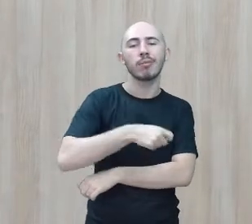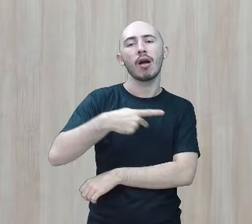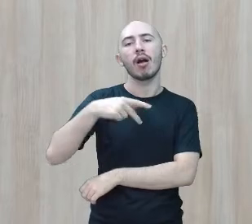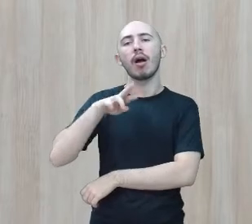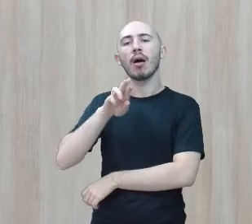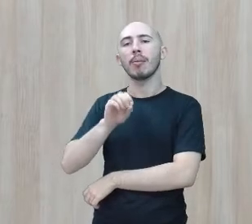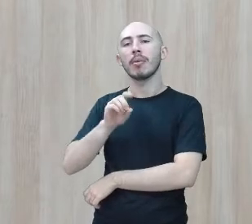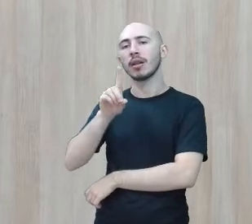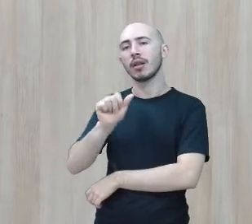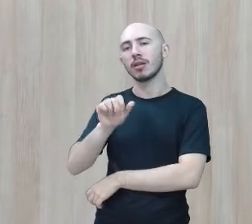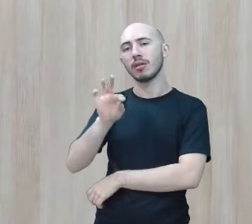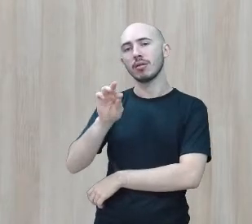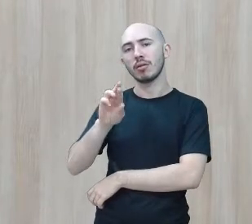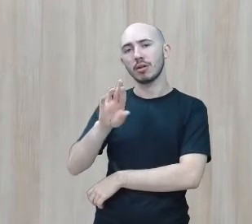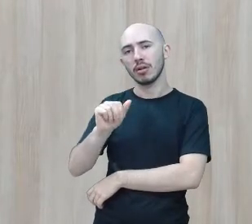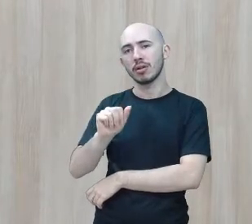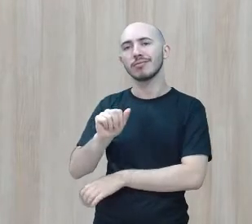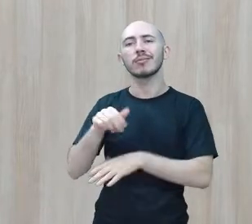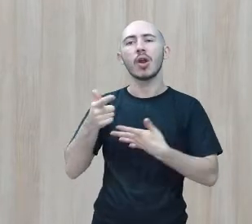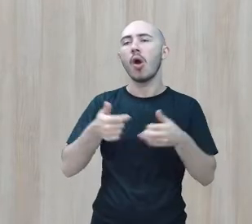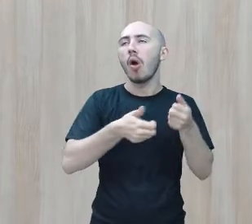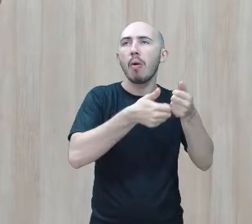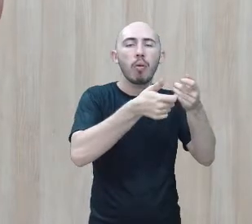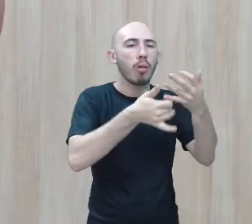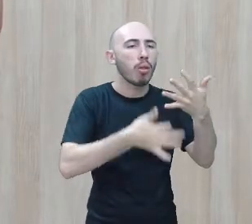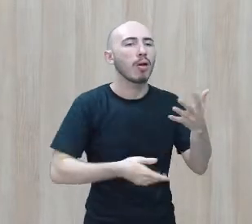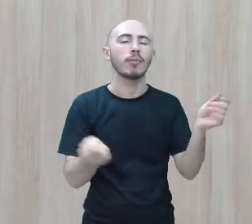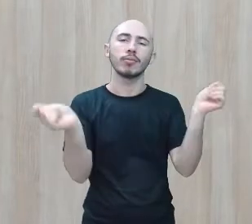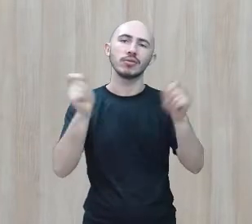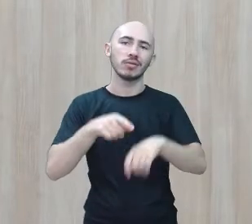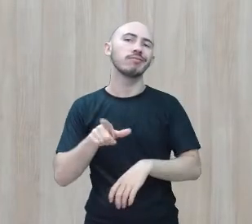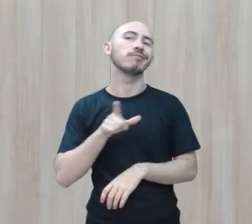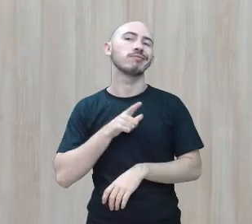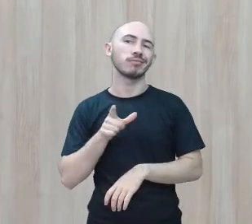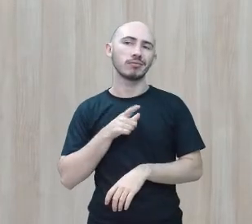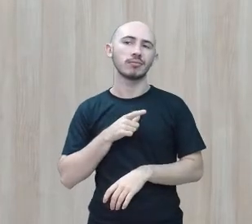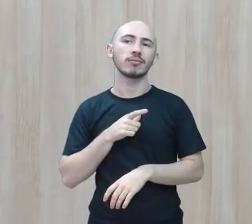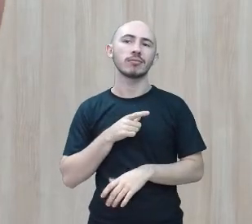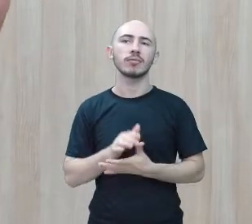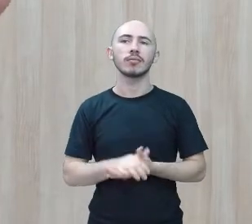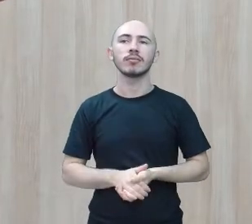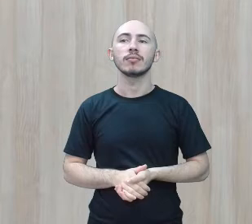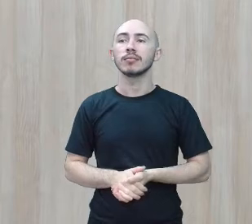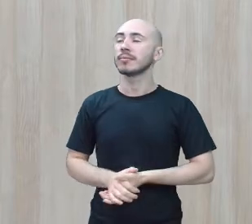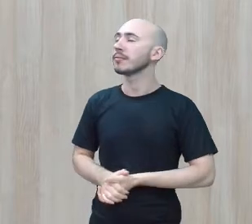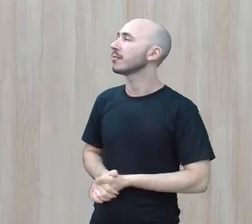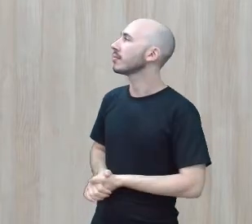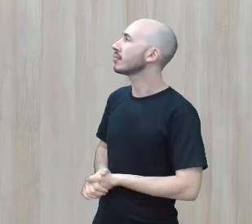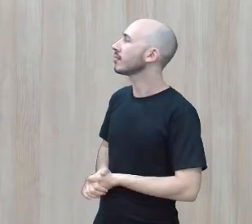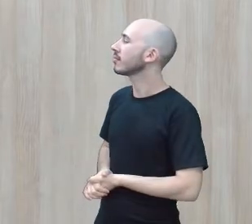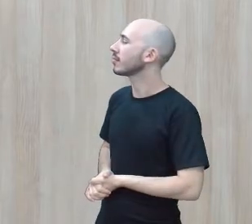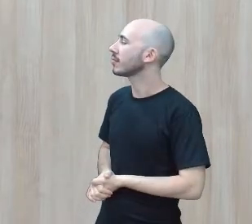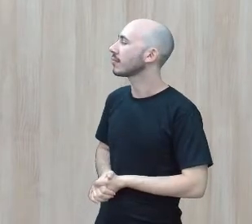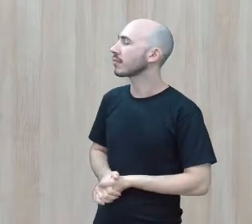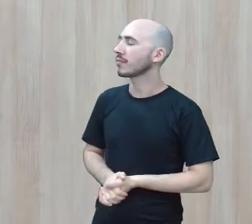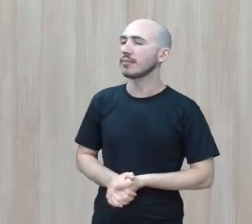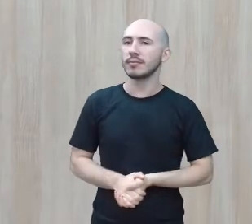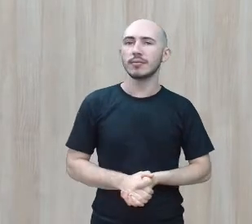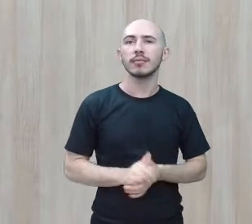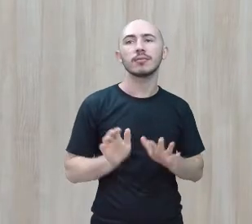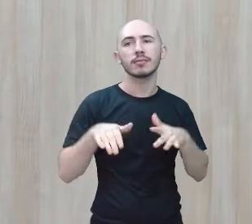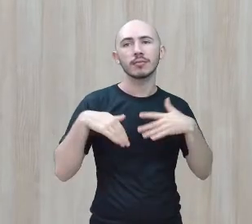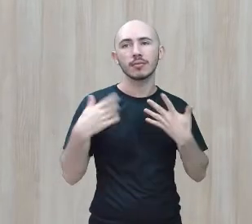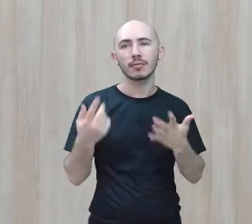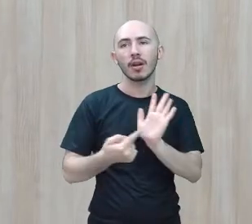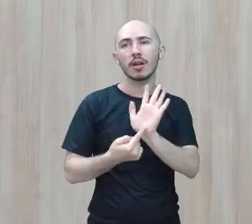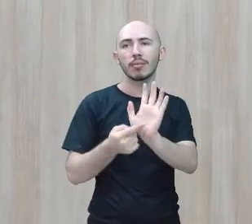gente. Poderíamos listar aqui uma infinidade. E aí, o que é que a gente tem? Estou querendo trazer